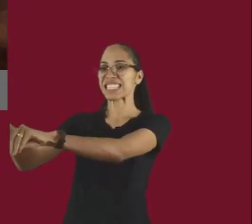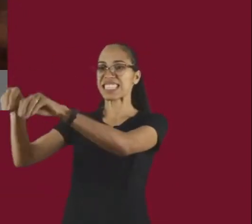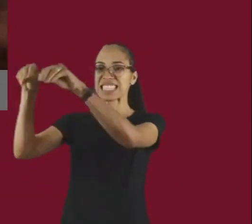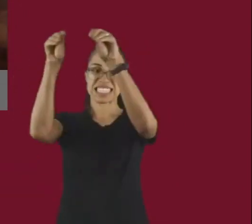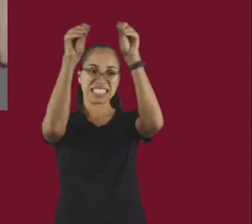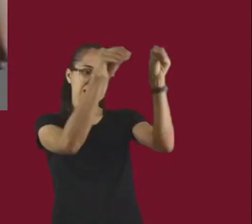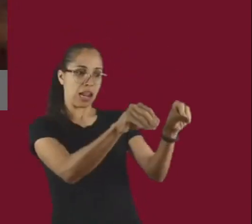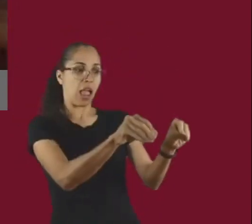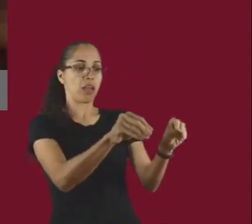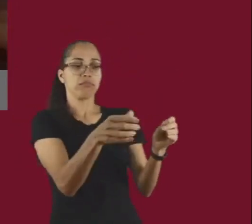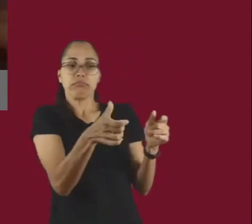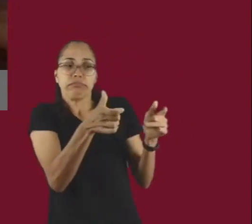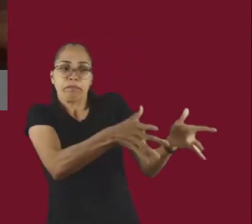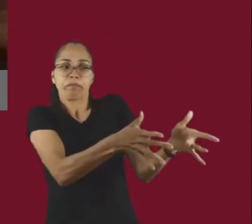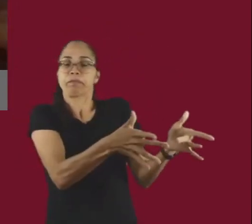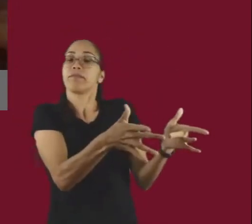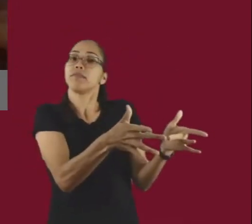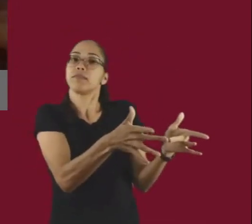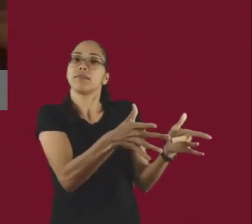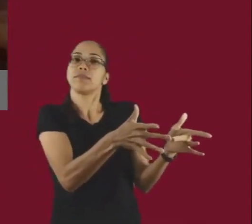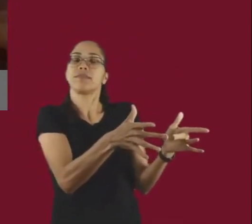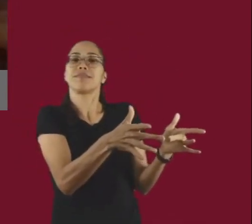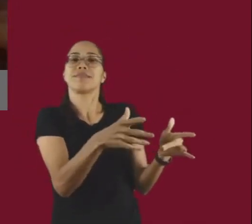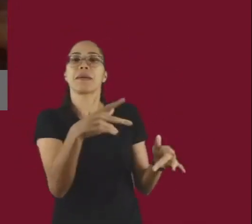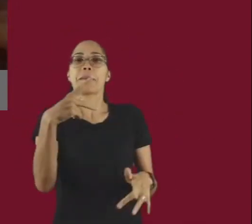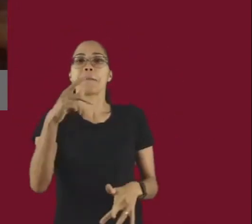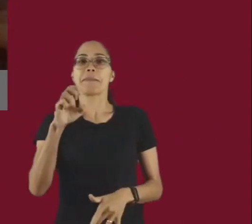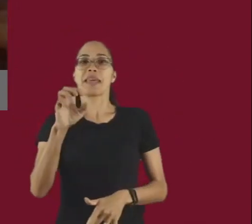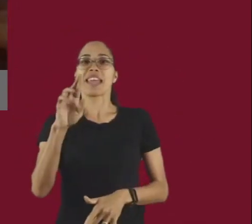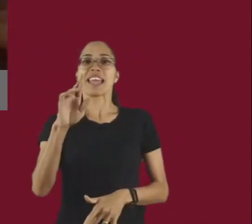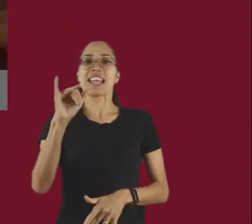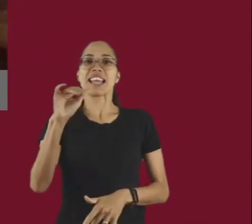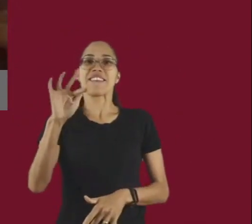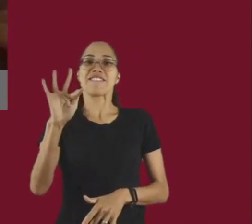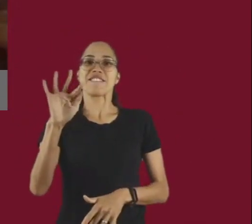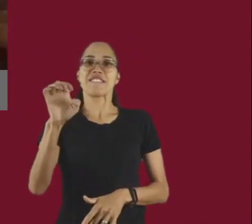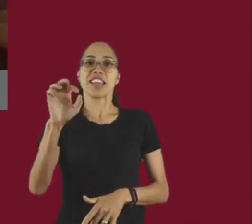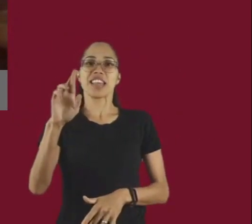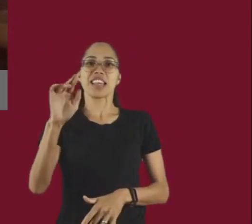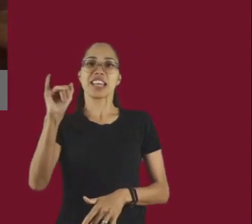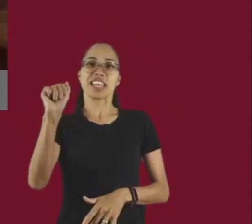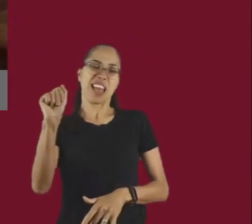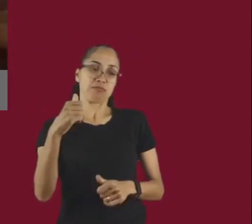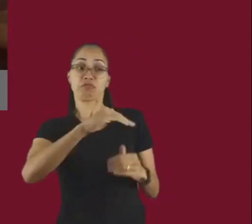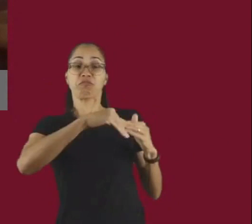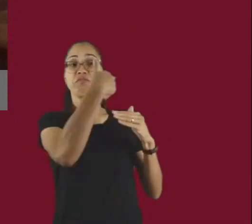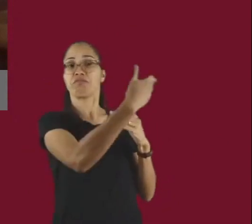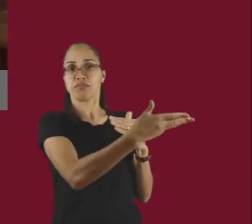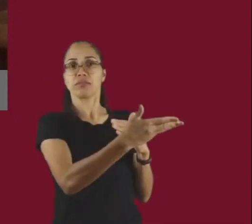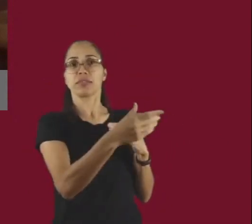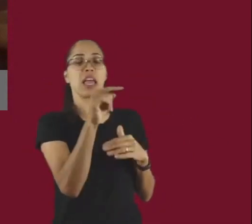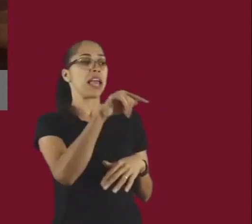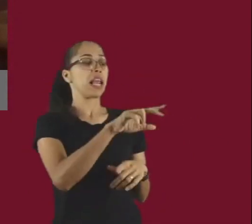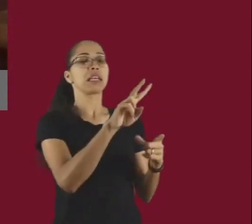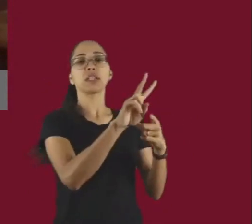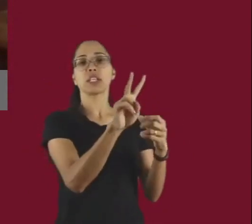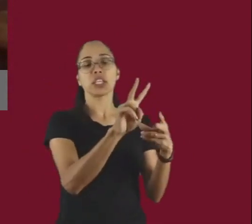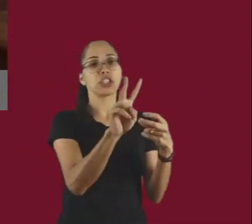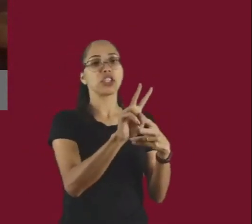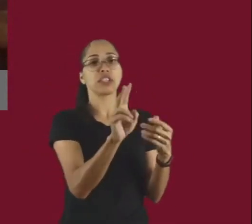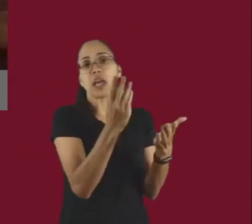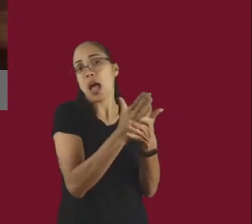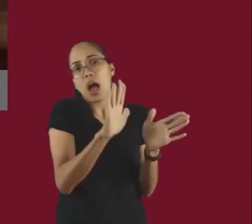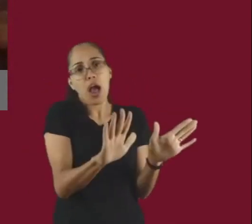periferia. Aí na periferia de Altamira, elas deixam de ser ribeirinhas, elas deixam de ser indígenas, elas deixam de